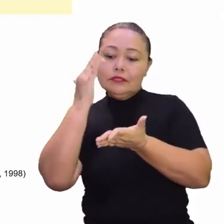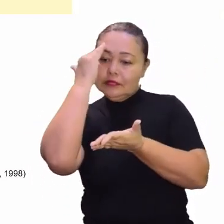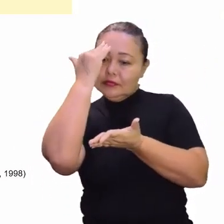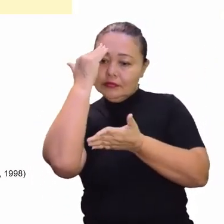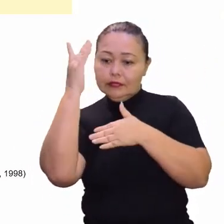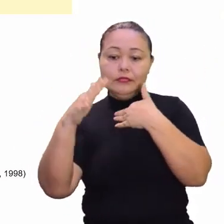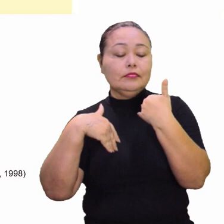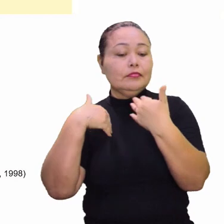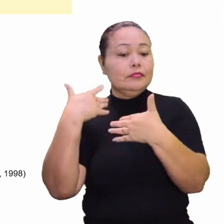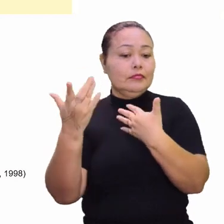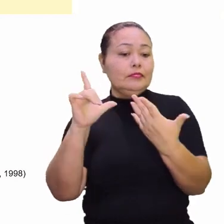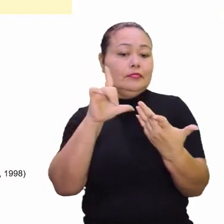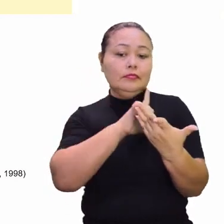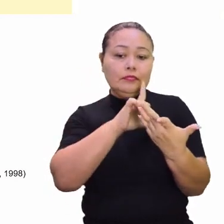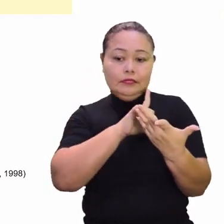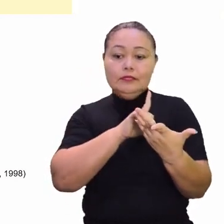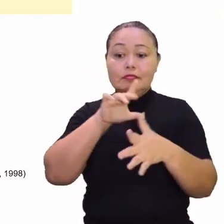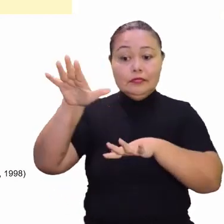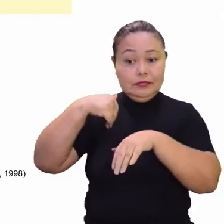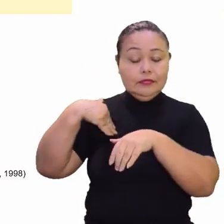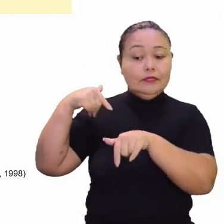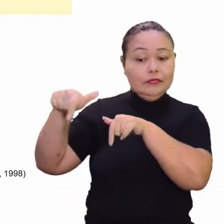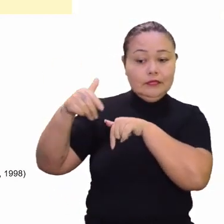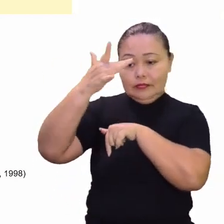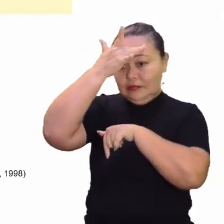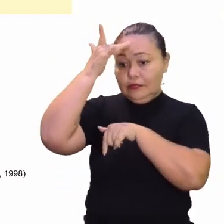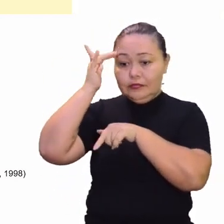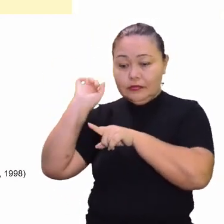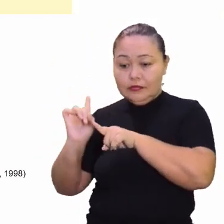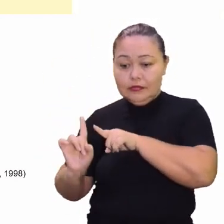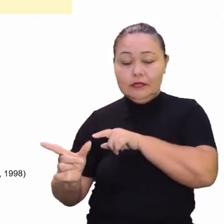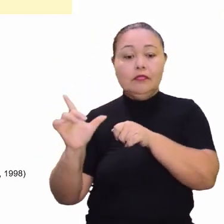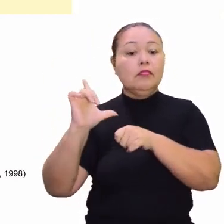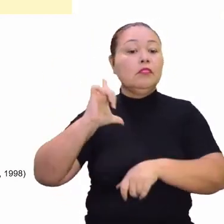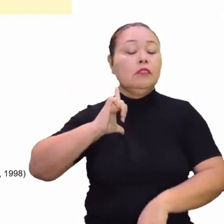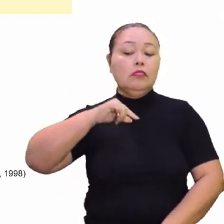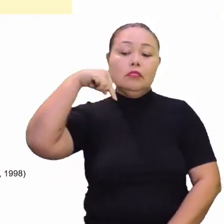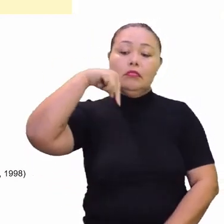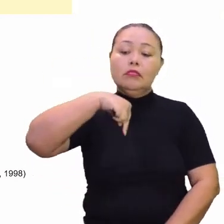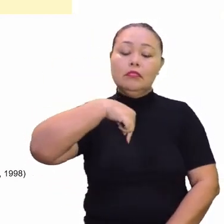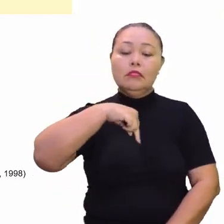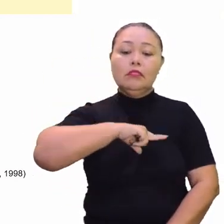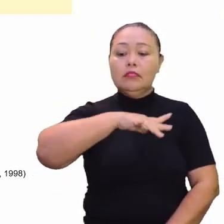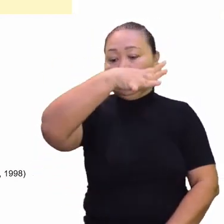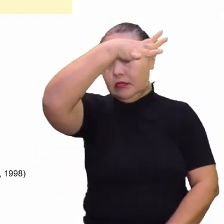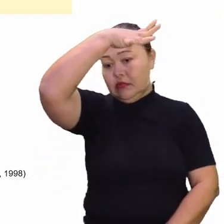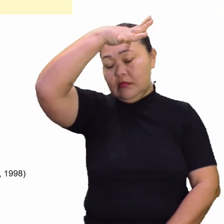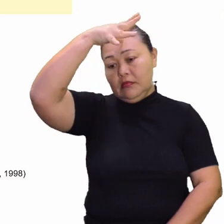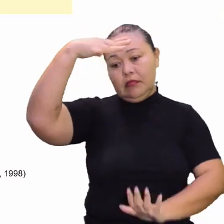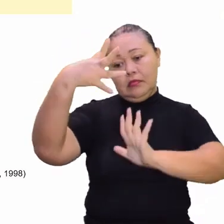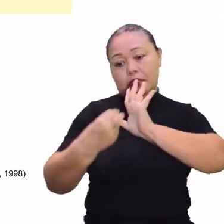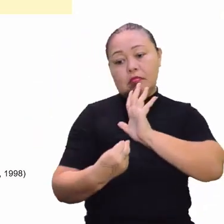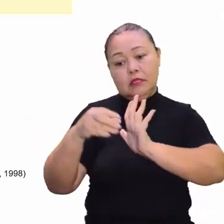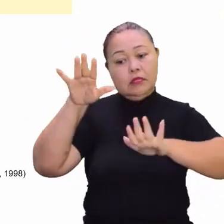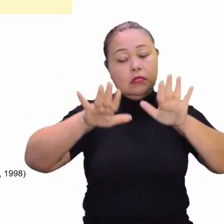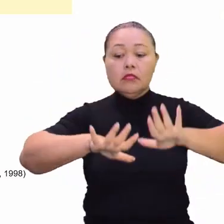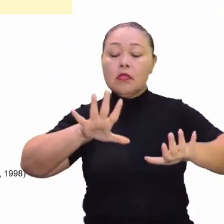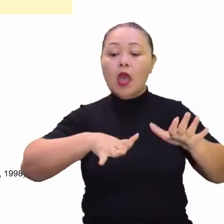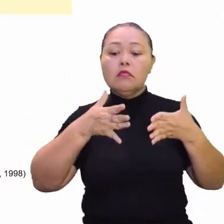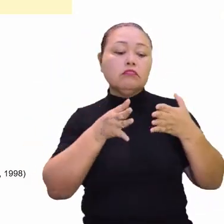aí para ter essa mão de obra, porque nós tínhamos aqui na Amazônia